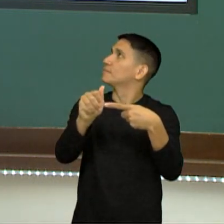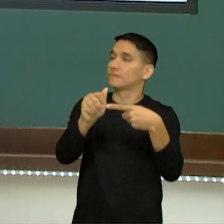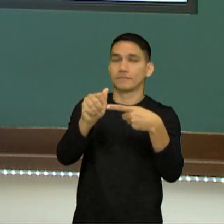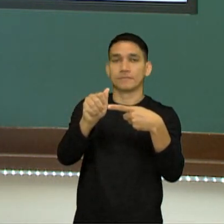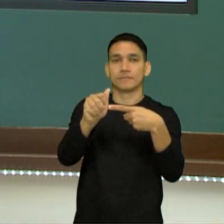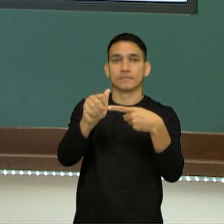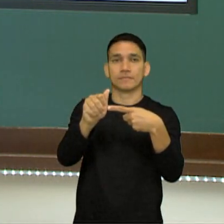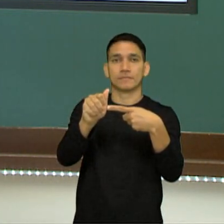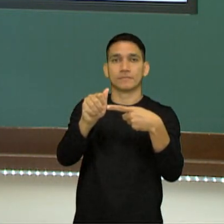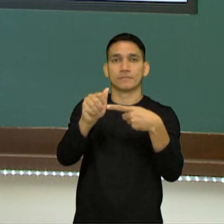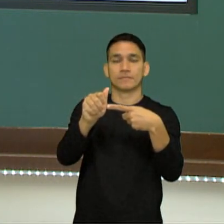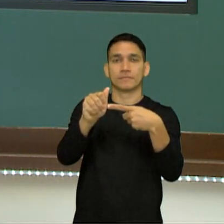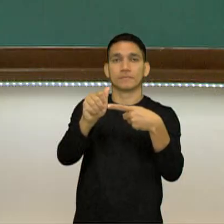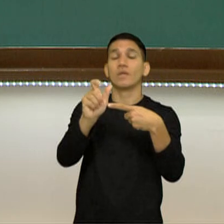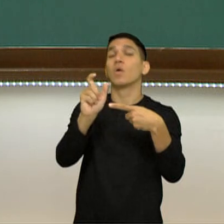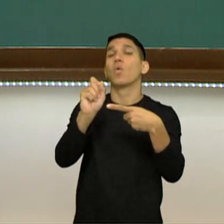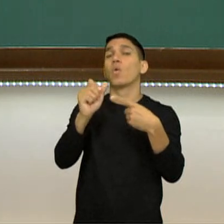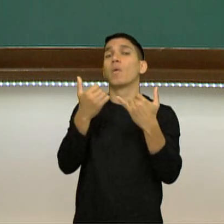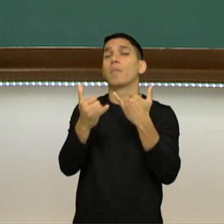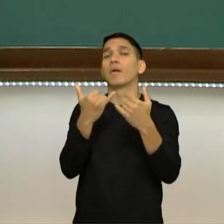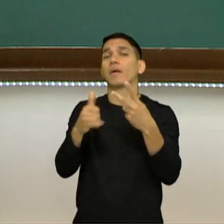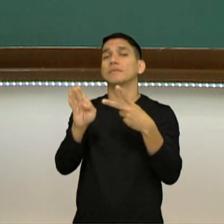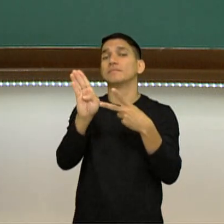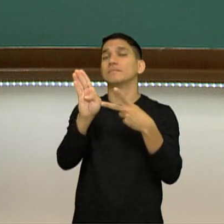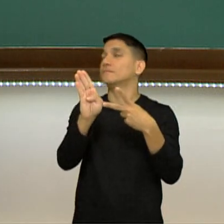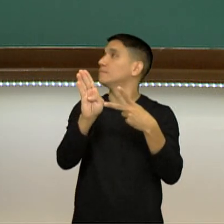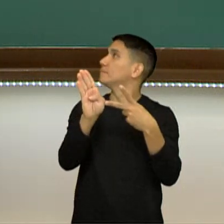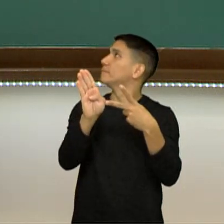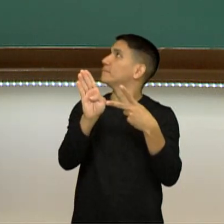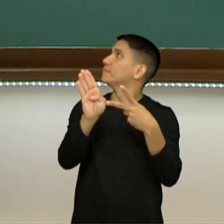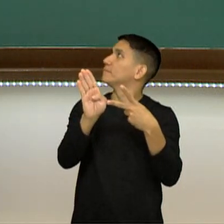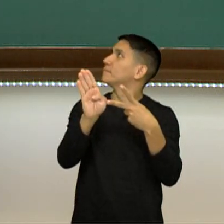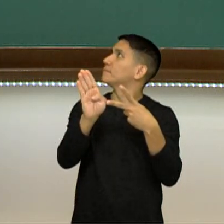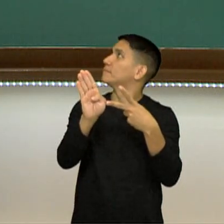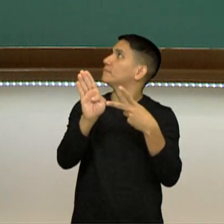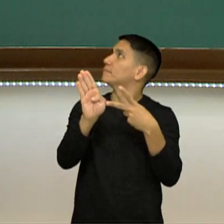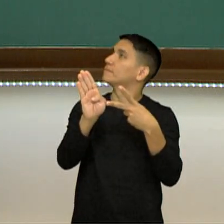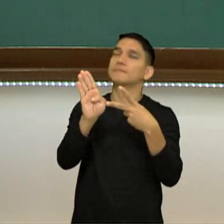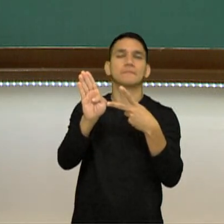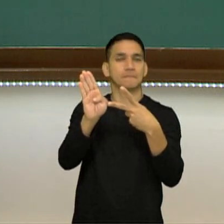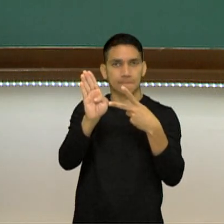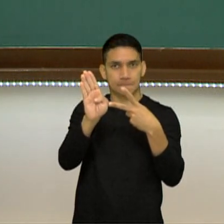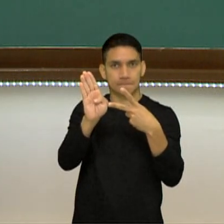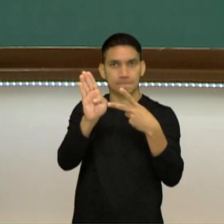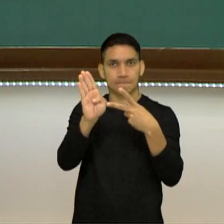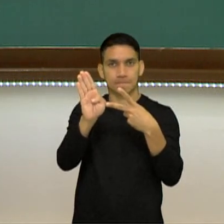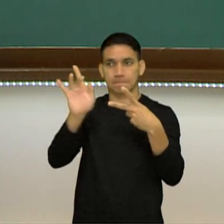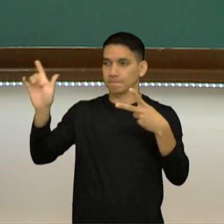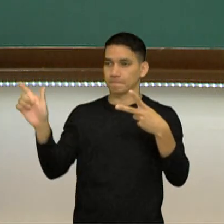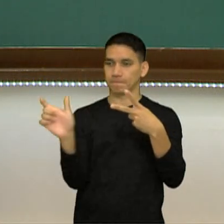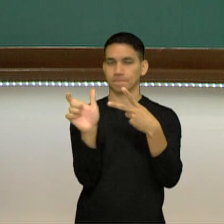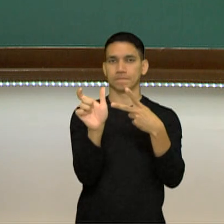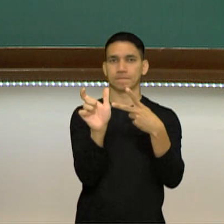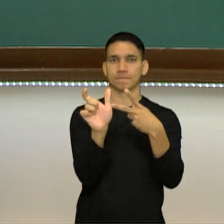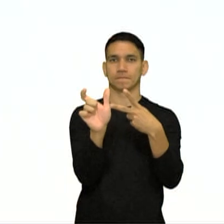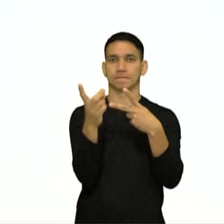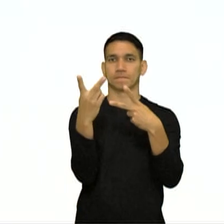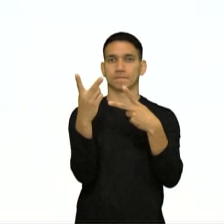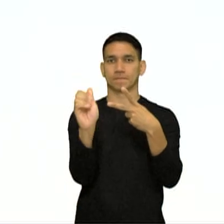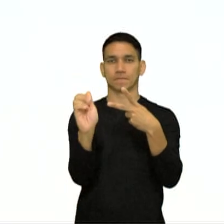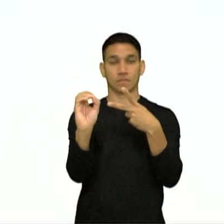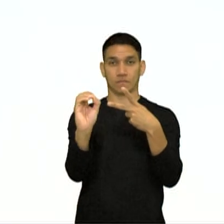Vai na letra C. Ah, professor, me perdi. Se você se perdeu, não tem problema. Vamos organizar aqui a resposta para você poder